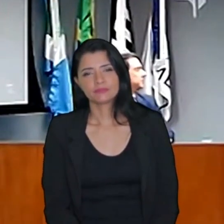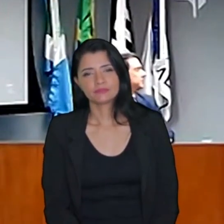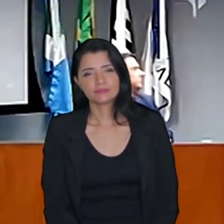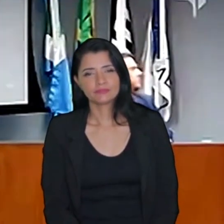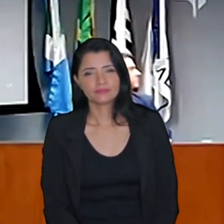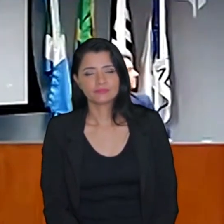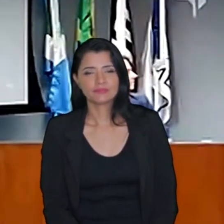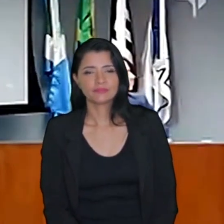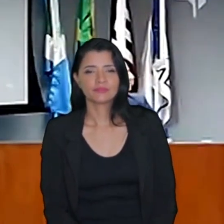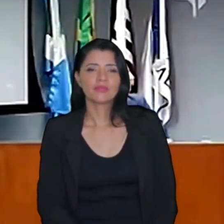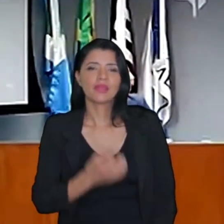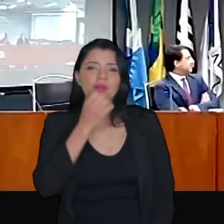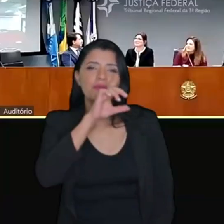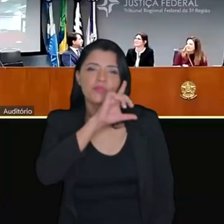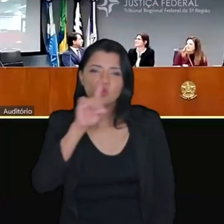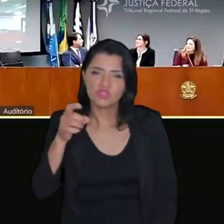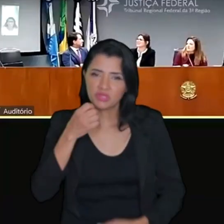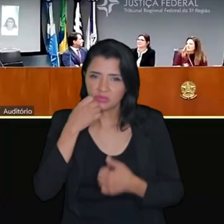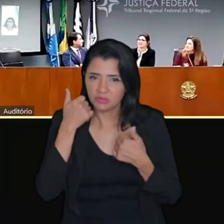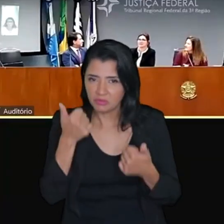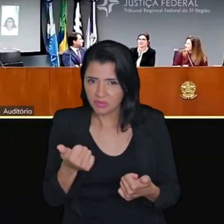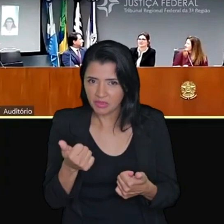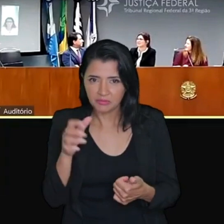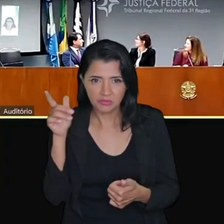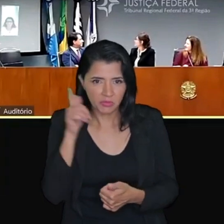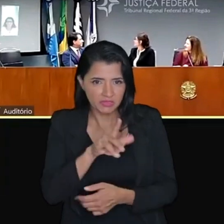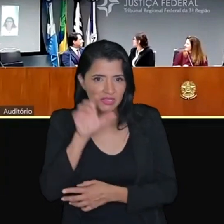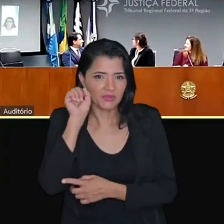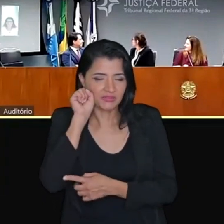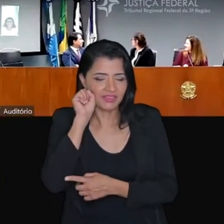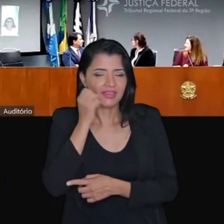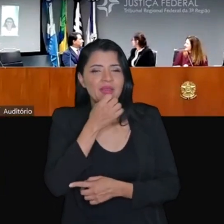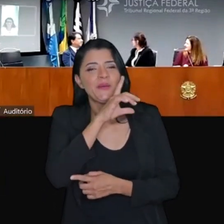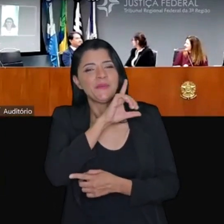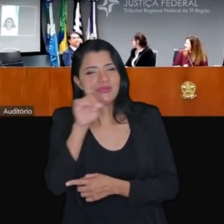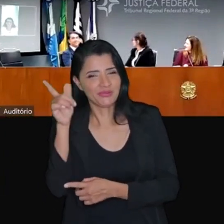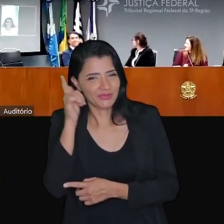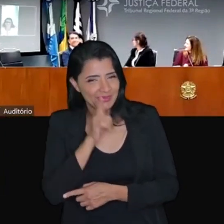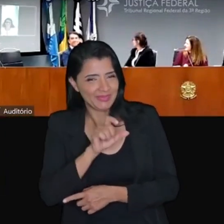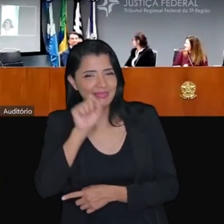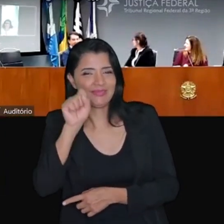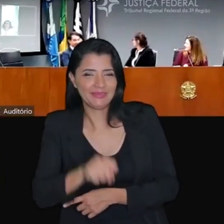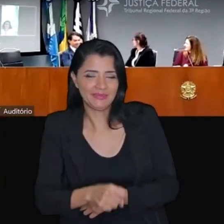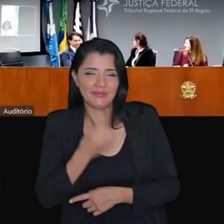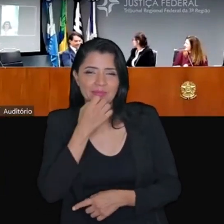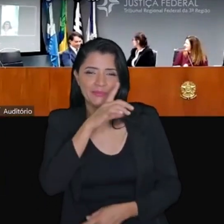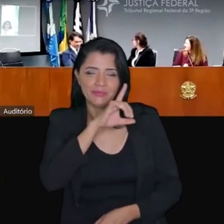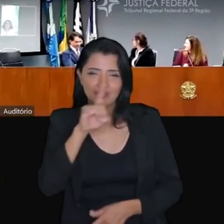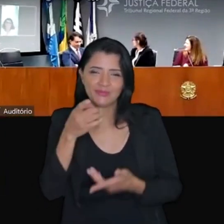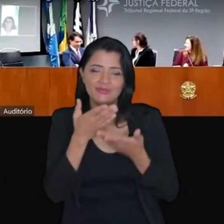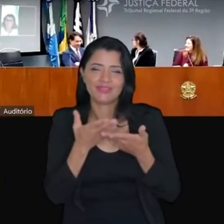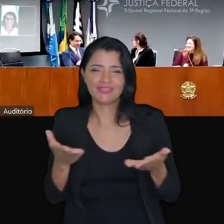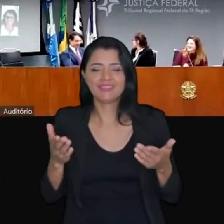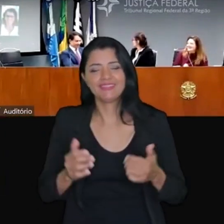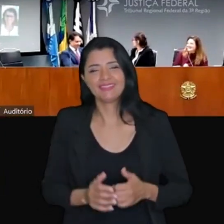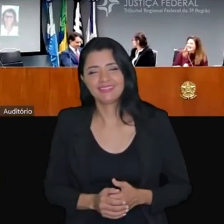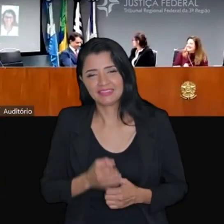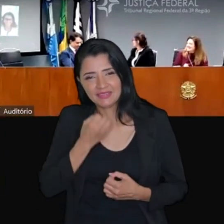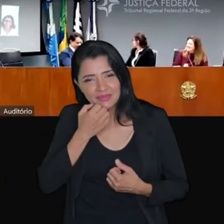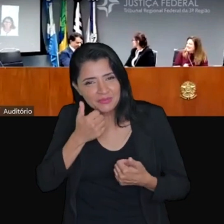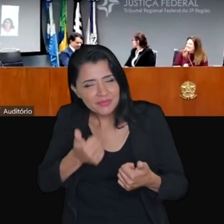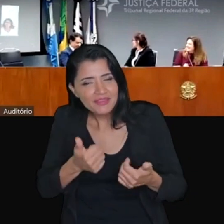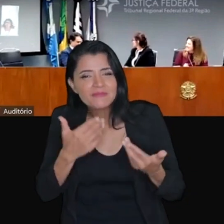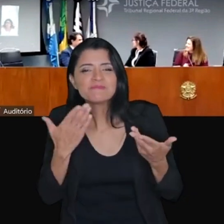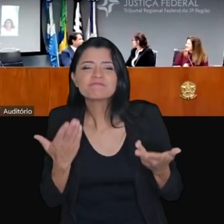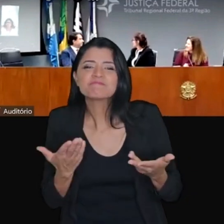Bom dia, doutora Ana Mara, tudo bem? Consegue nos ouvir? Bom dia, consigo sim. Bom dia, doutora Renata. Tudo bem? Tudo